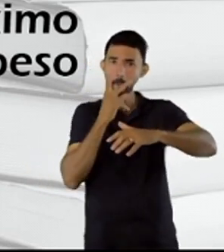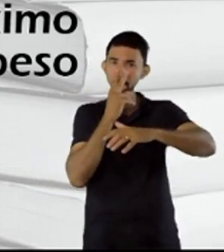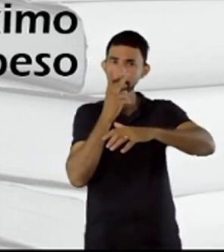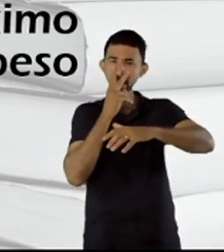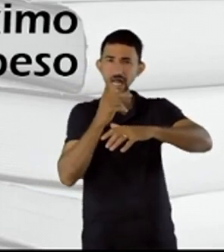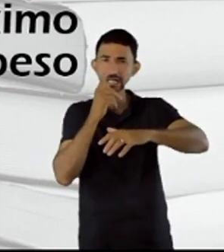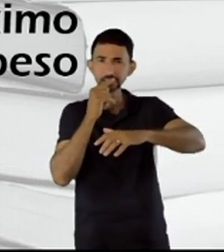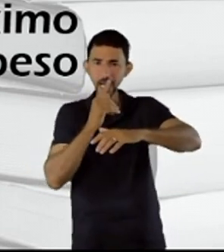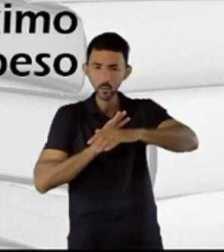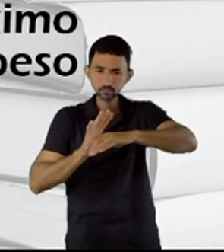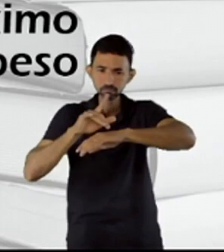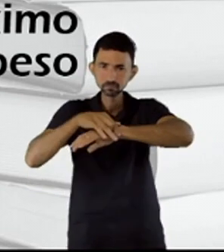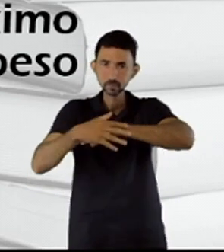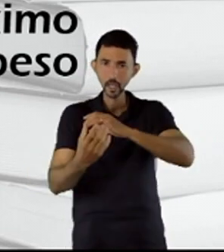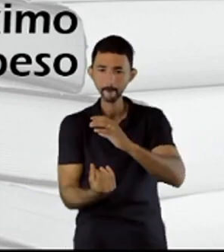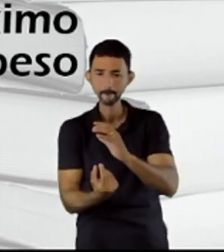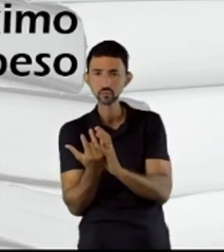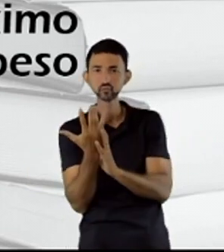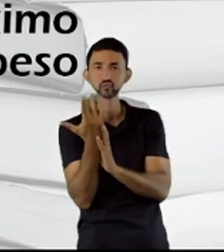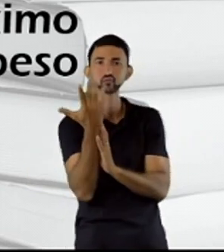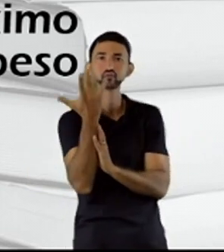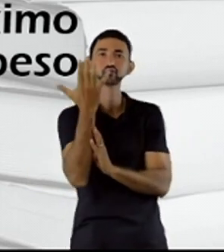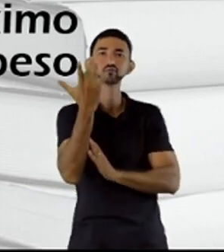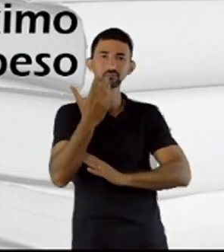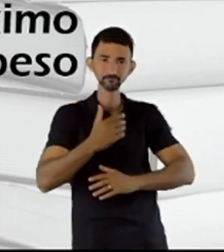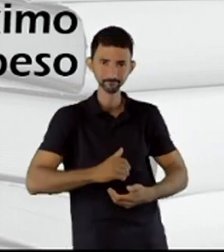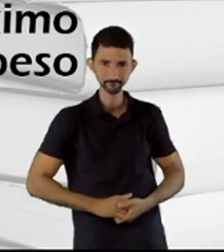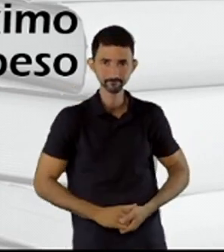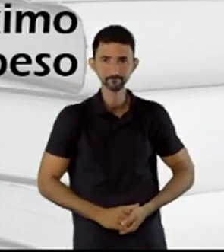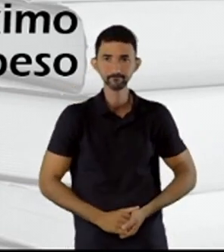saindo dos vulcões, por exemplo. Tudo bem?